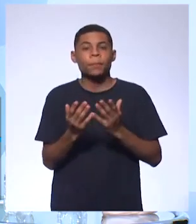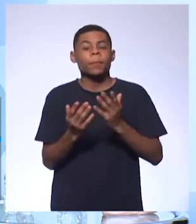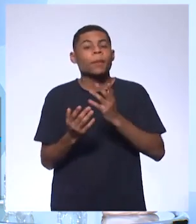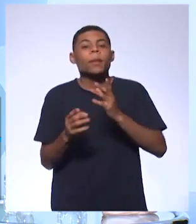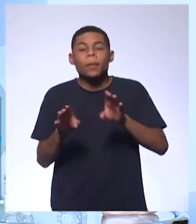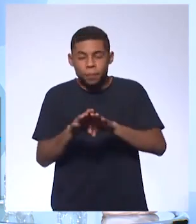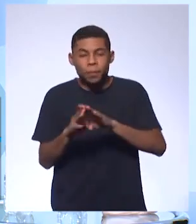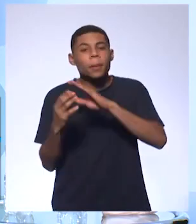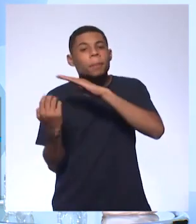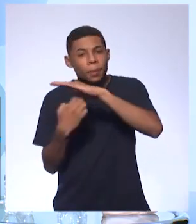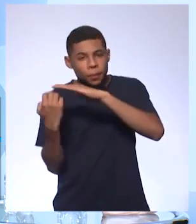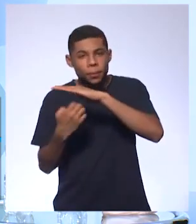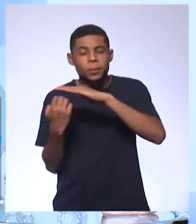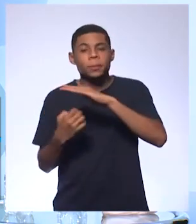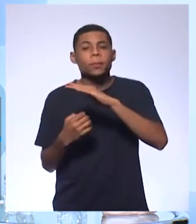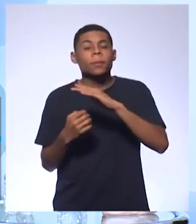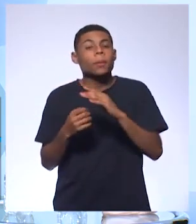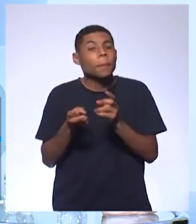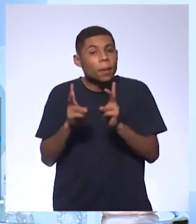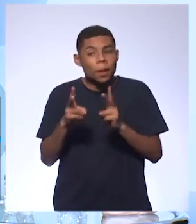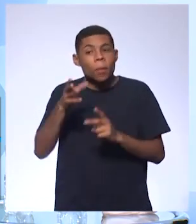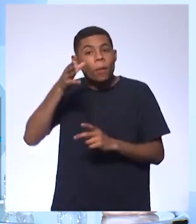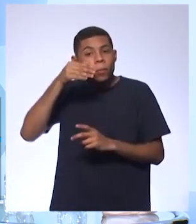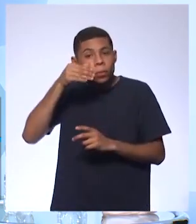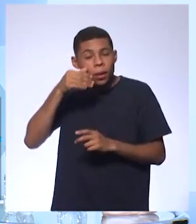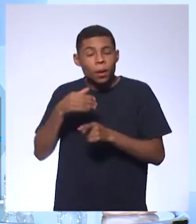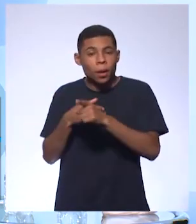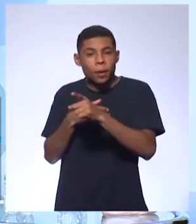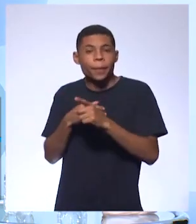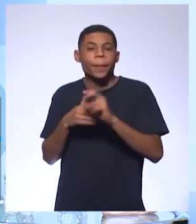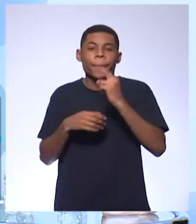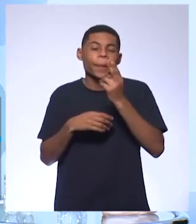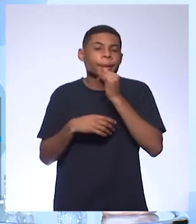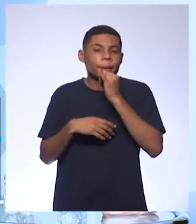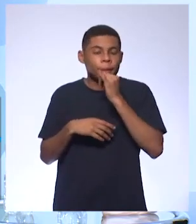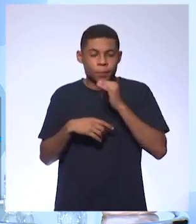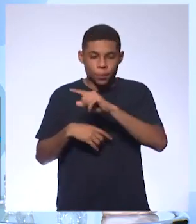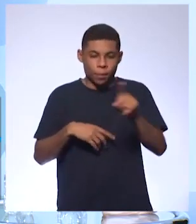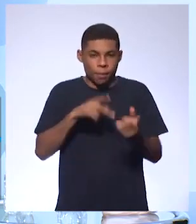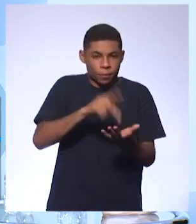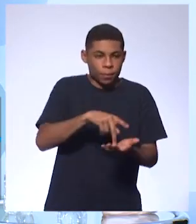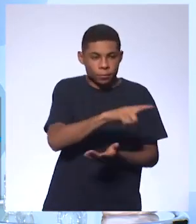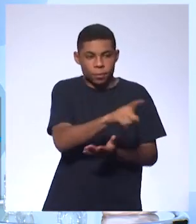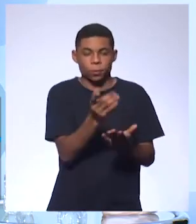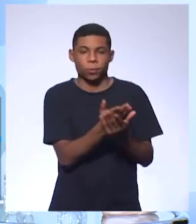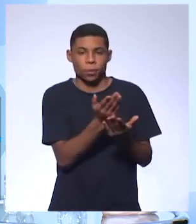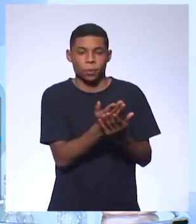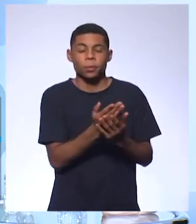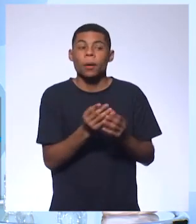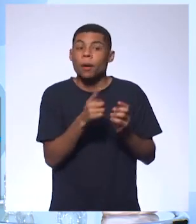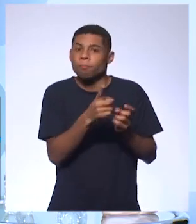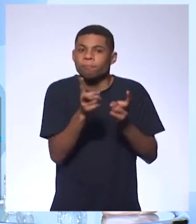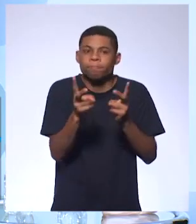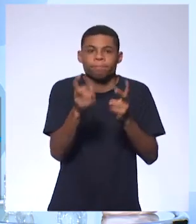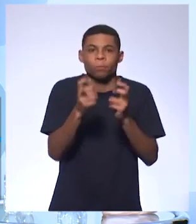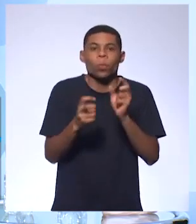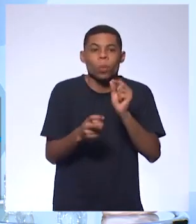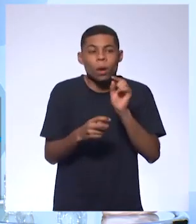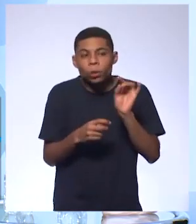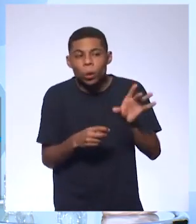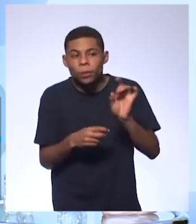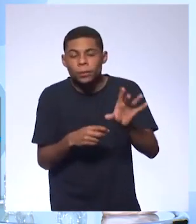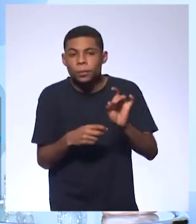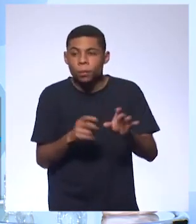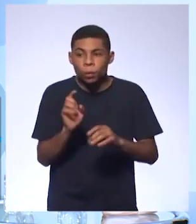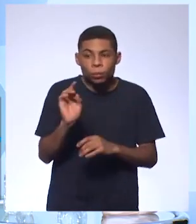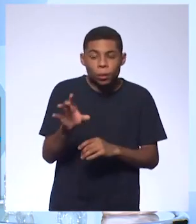nas empresas, para que o próprio funcionário, ou, no caso da nossa realidade, o estudante, perceba ele